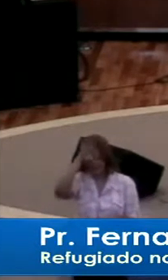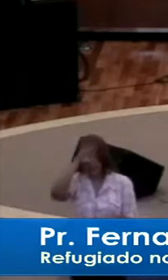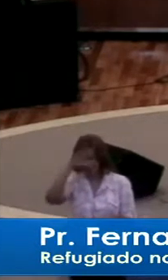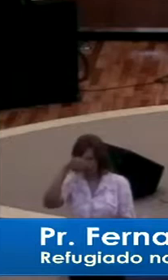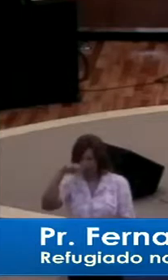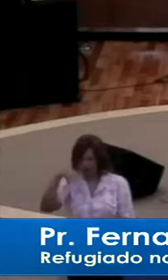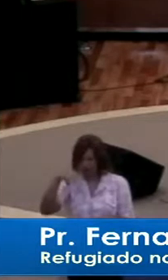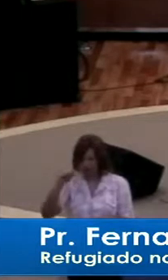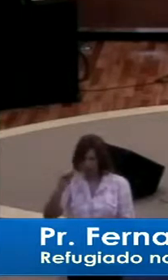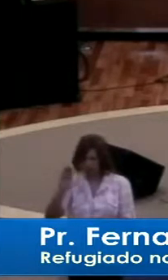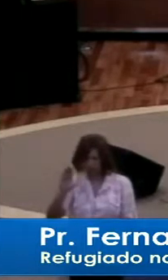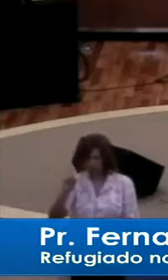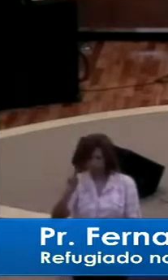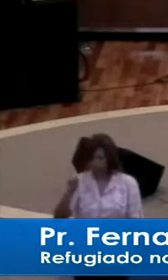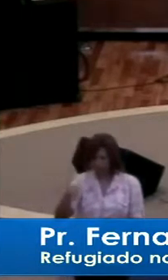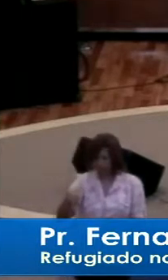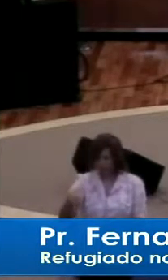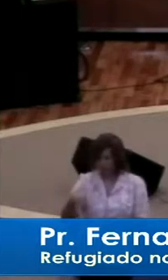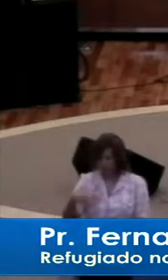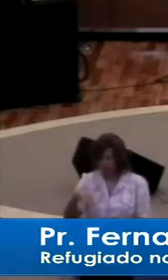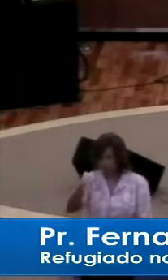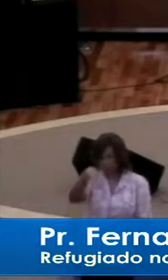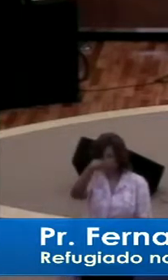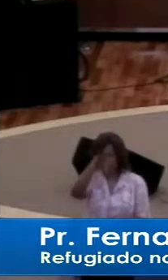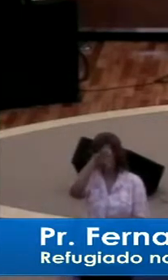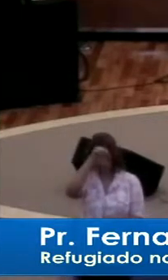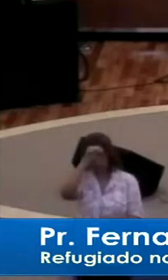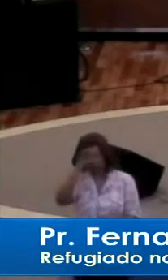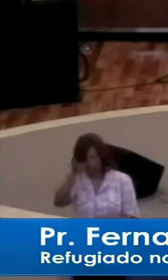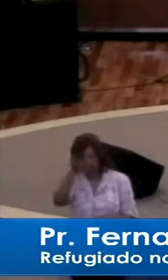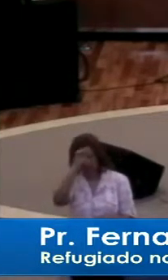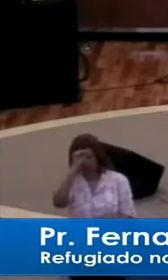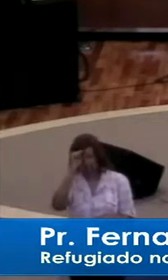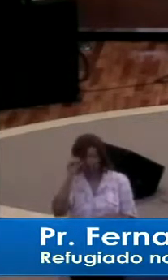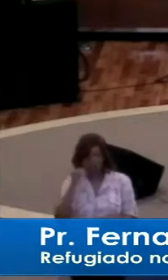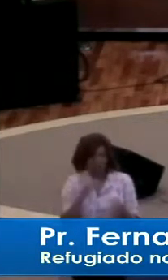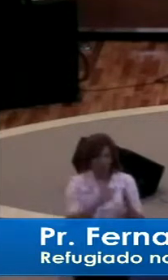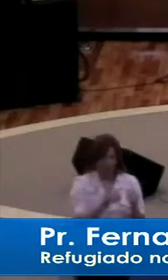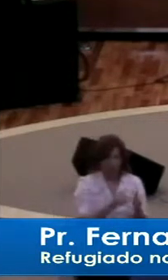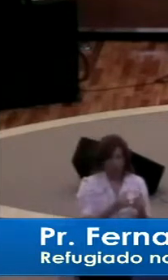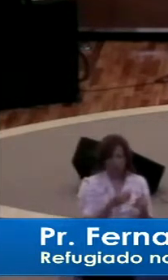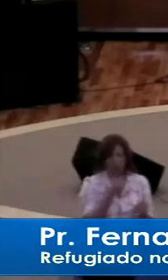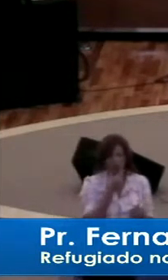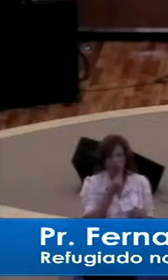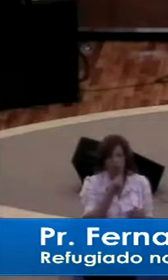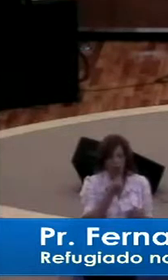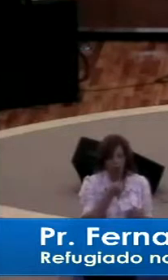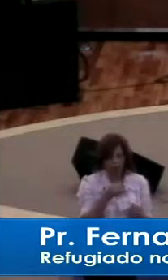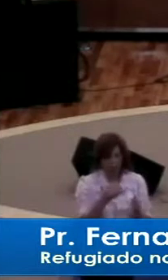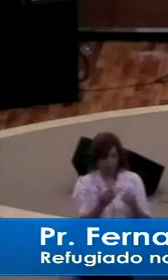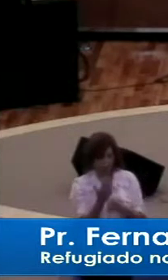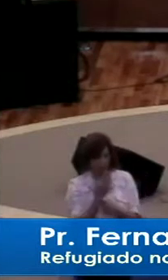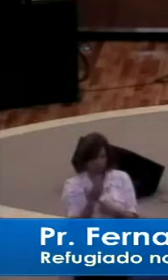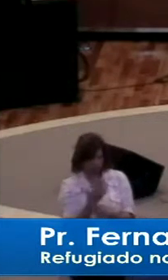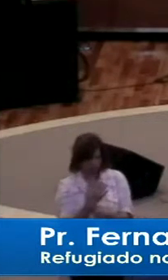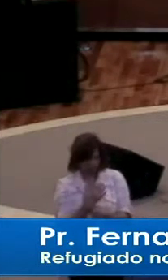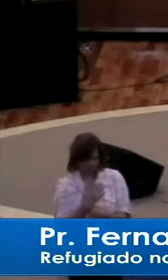Mas eu já acho que eu sei quem é. E falou isso olhando para mim.